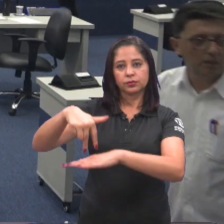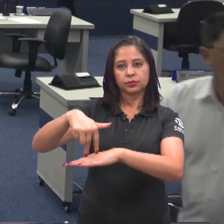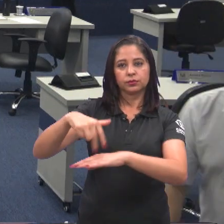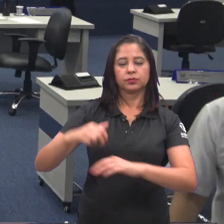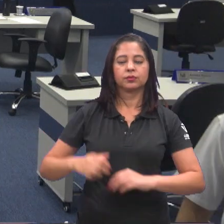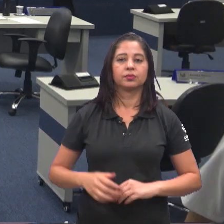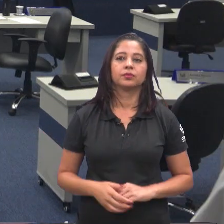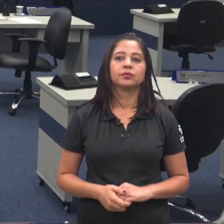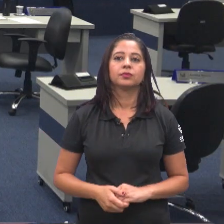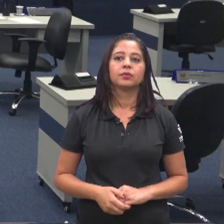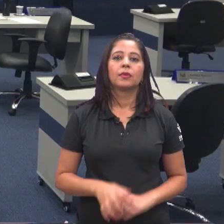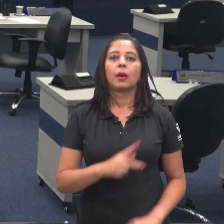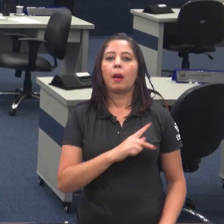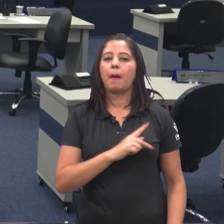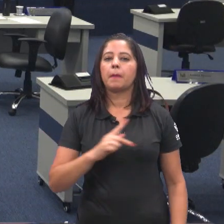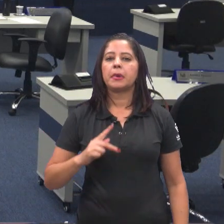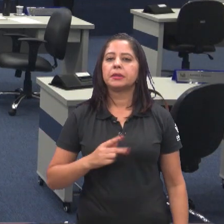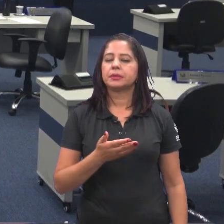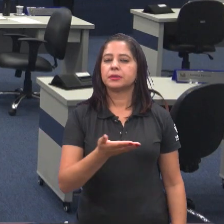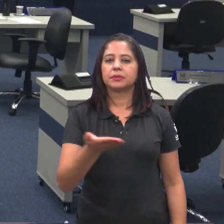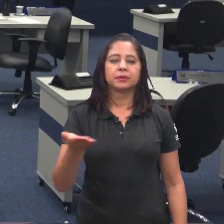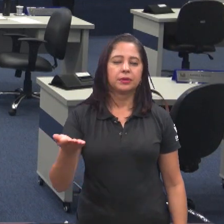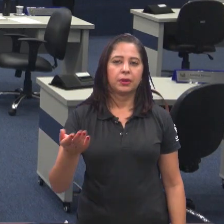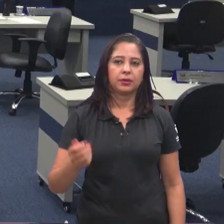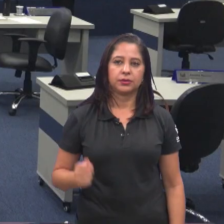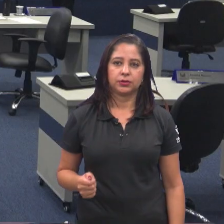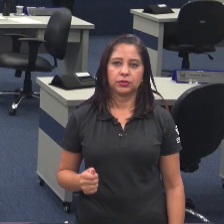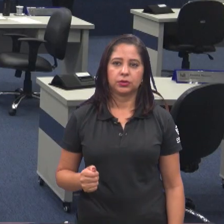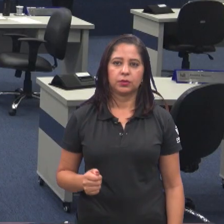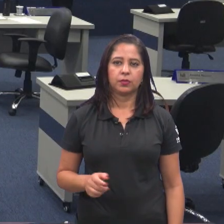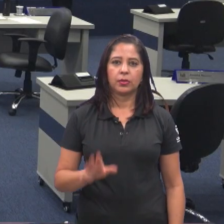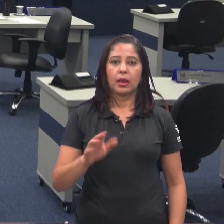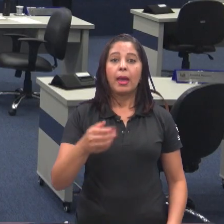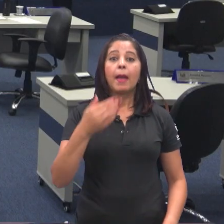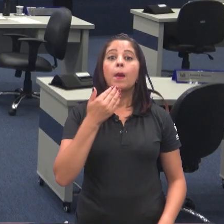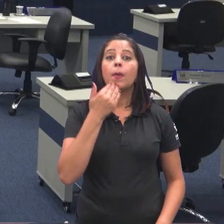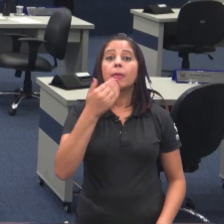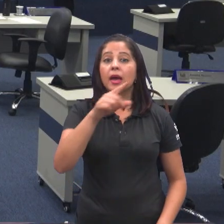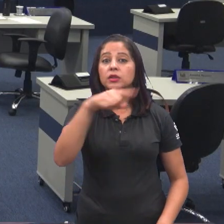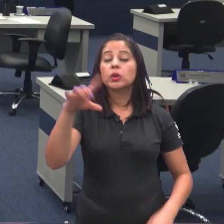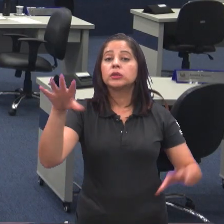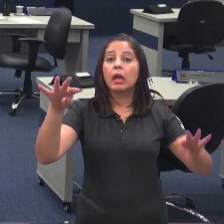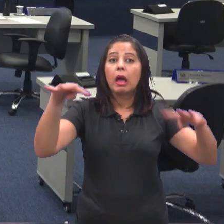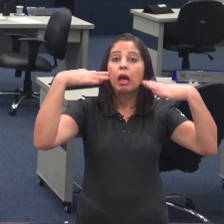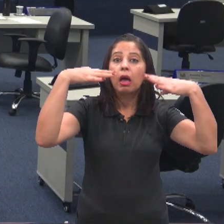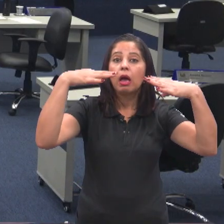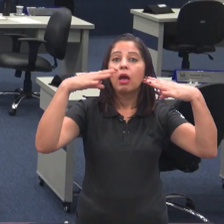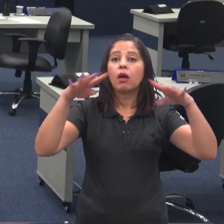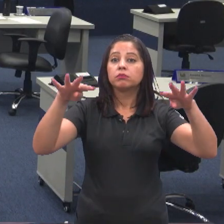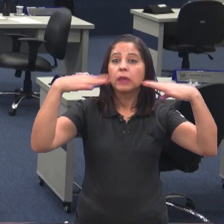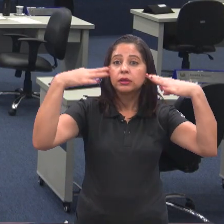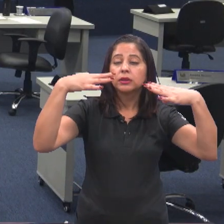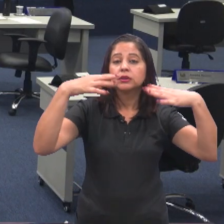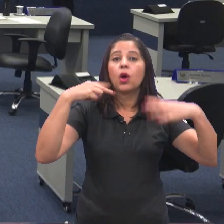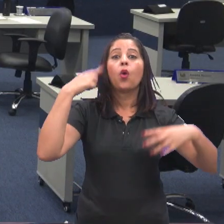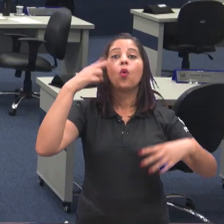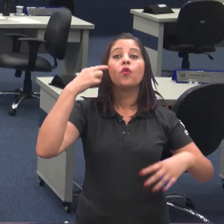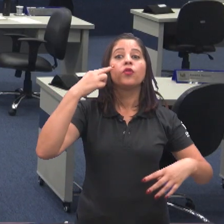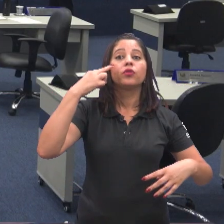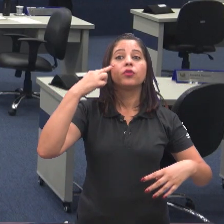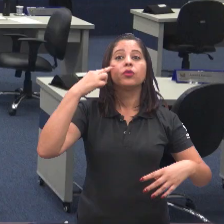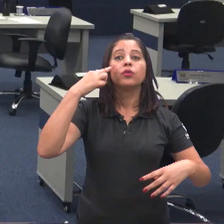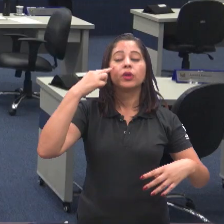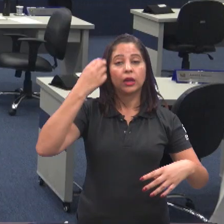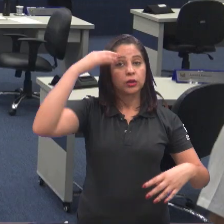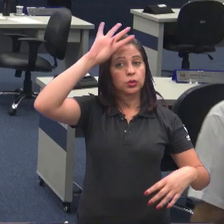Senhor presidente e demais vereadores, eu quero chamar a atenção aqui em plenário, inclusive pedir a atenção do vereador Sena, que já está aqui